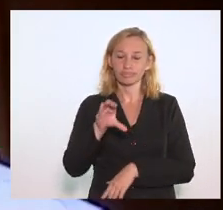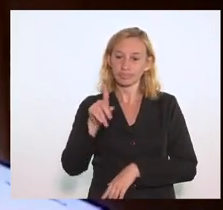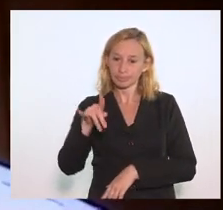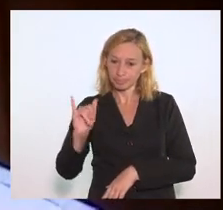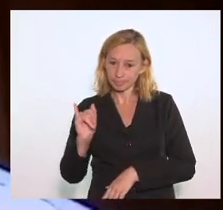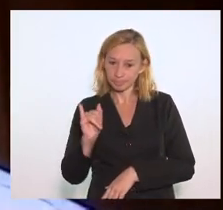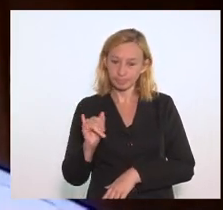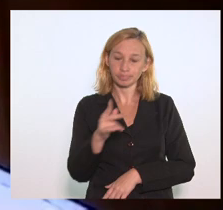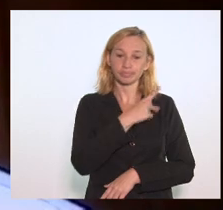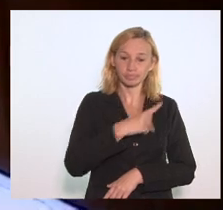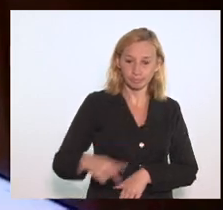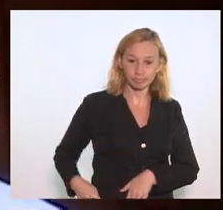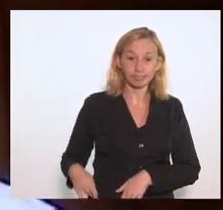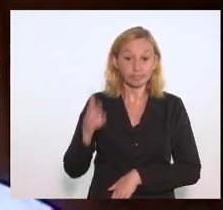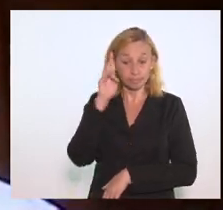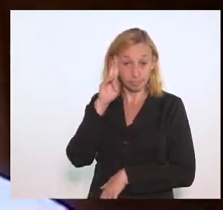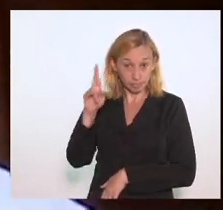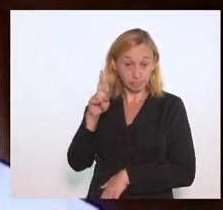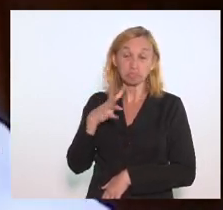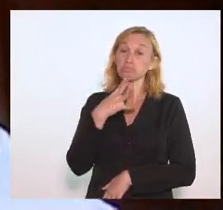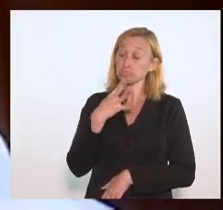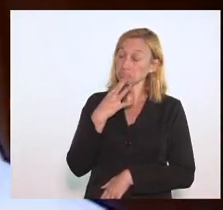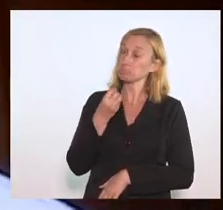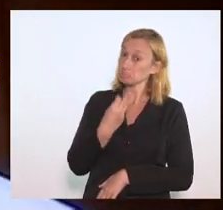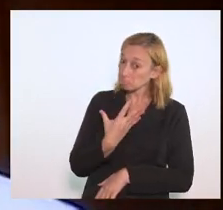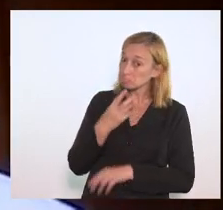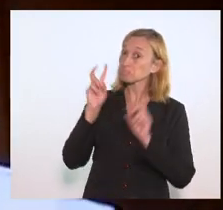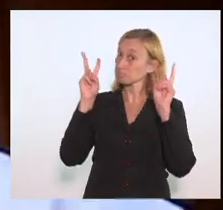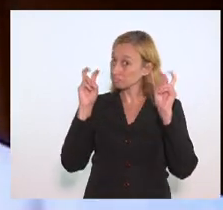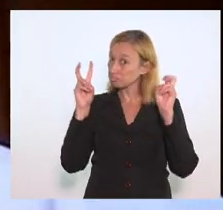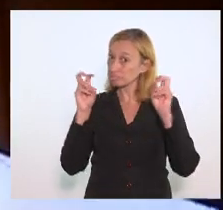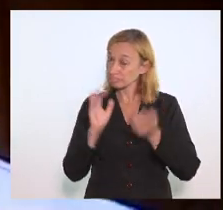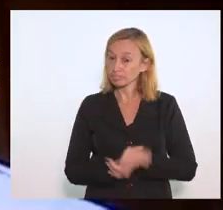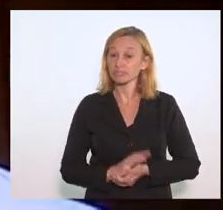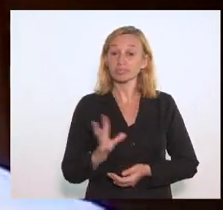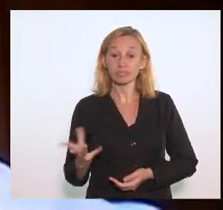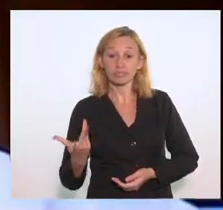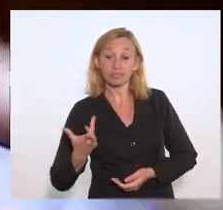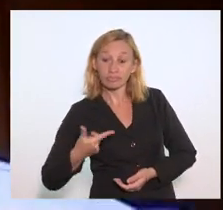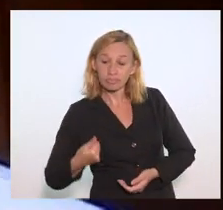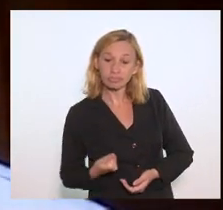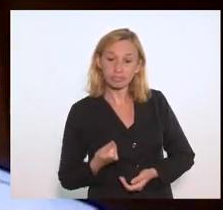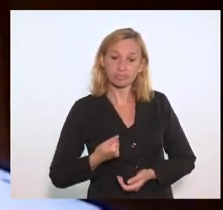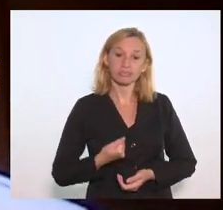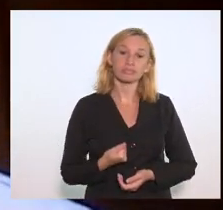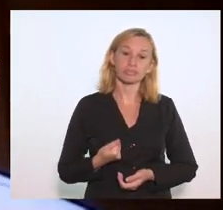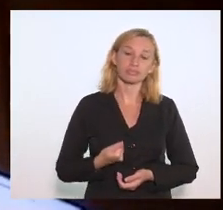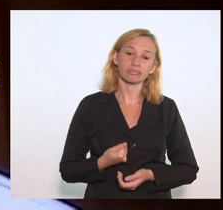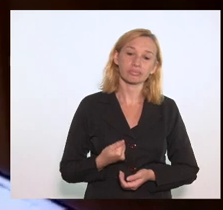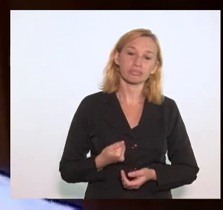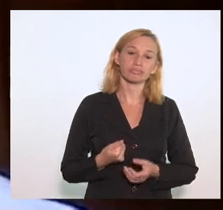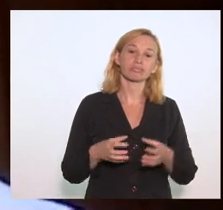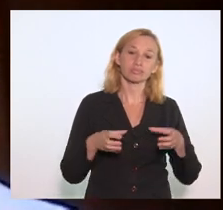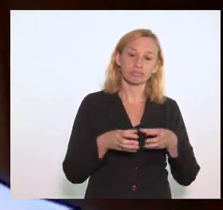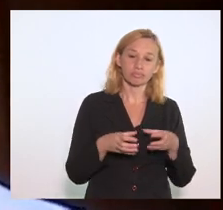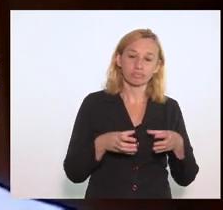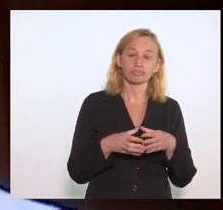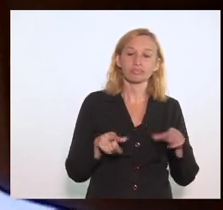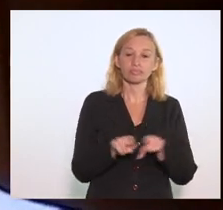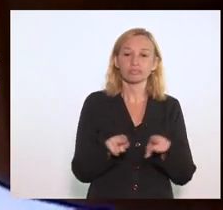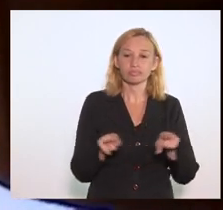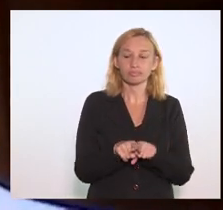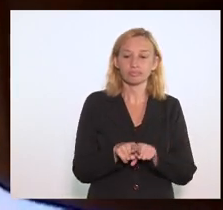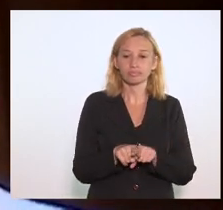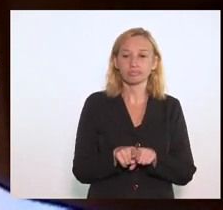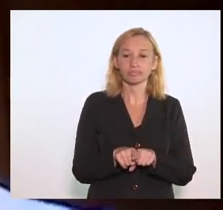sob a presidência de Vossa Excelência, que também conhece bem a matéria, e com a qualificada, com a qualificada composição também desta